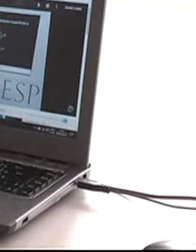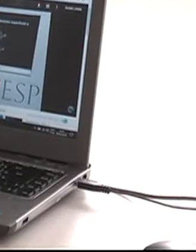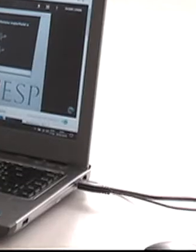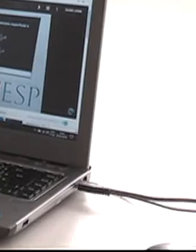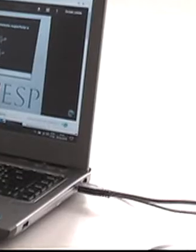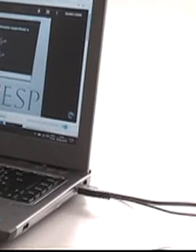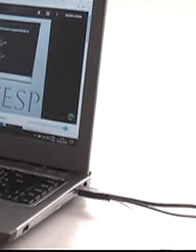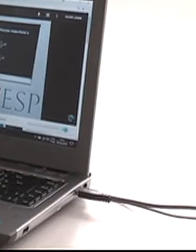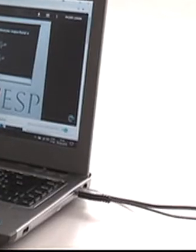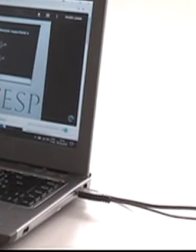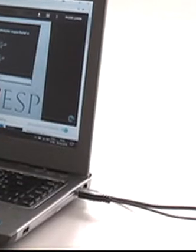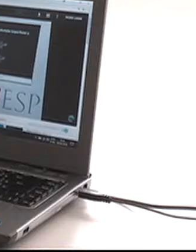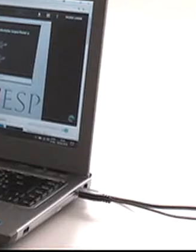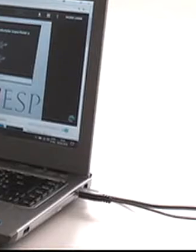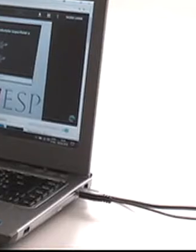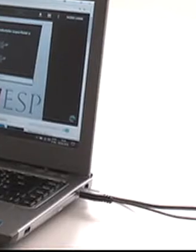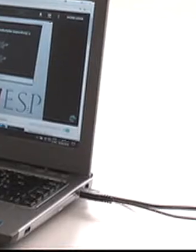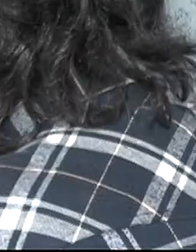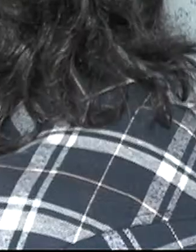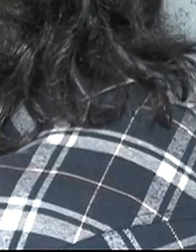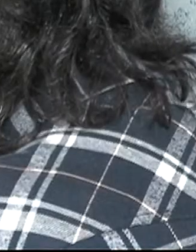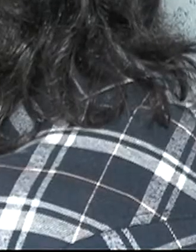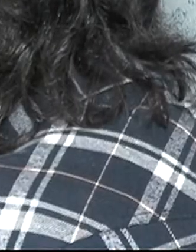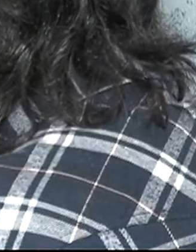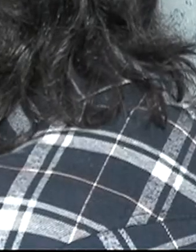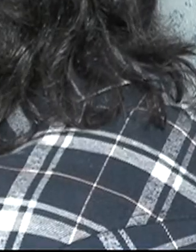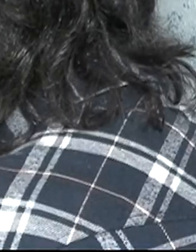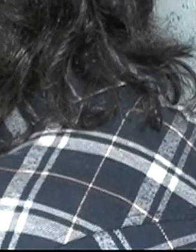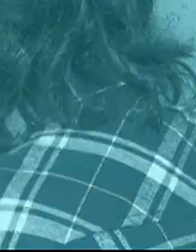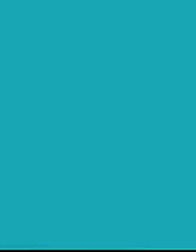como estudo, trabalho e vida familiar.